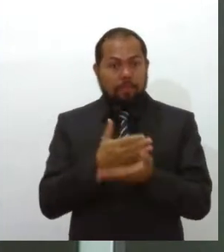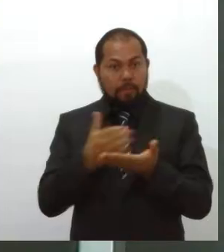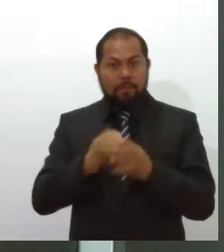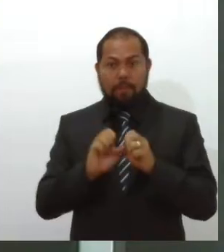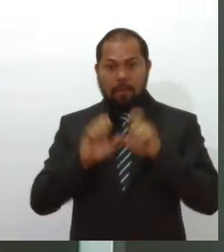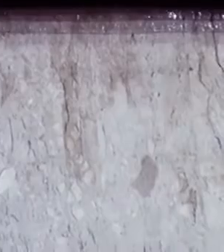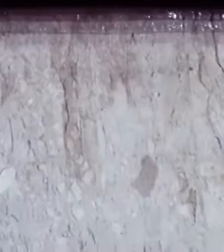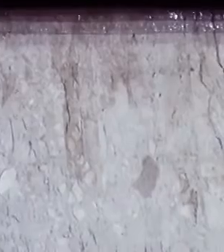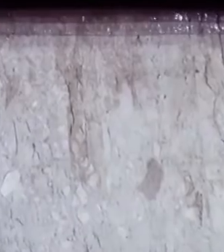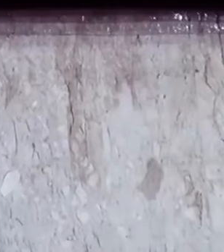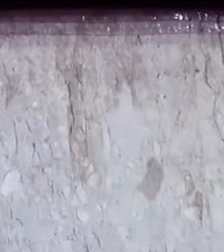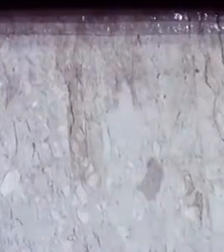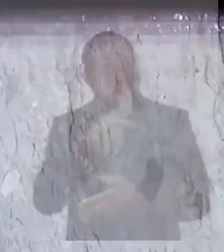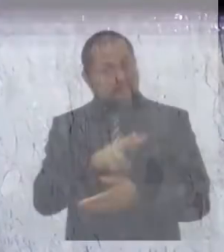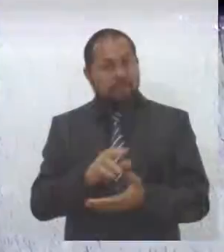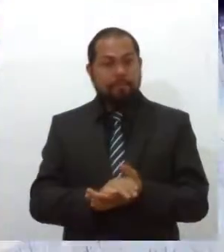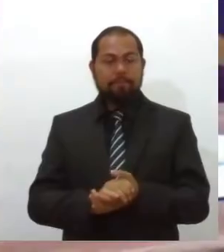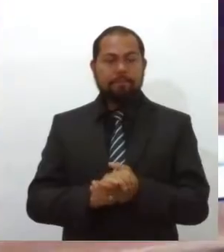ver.